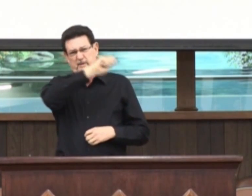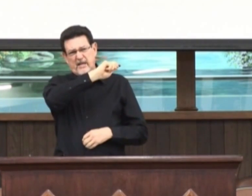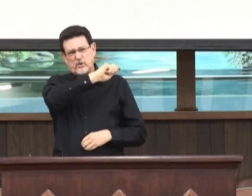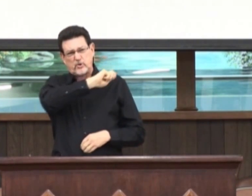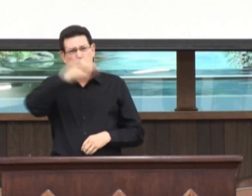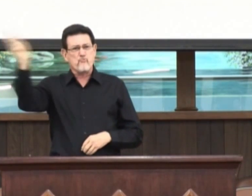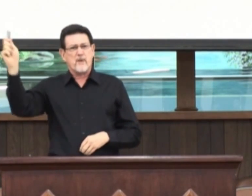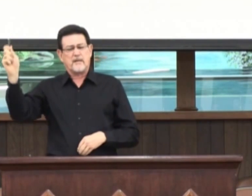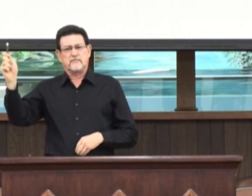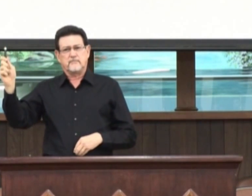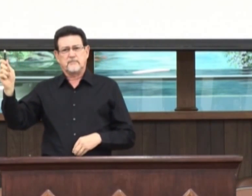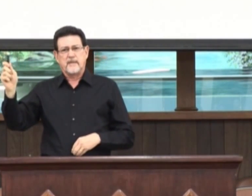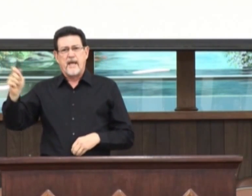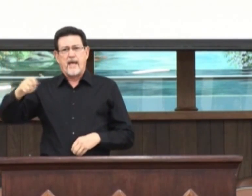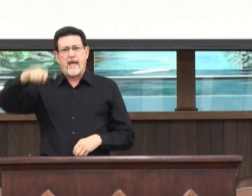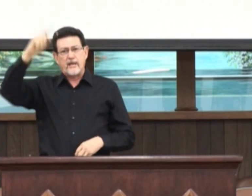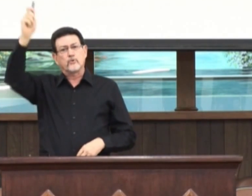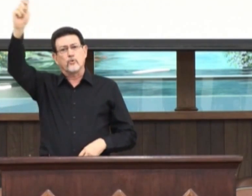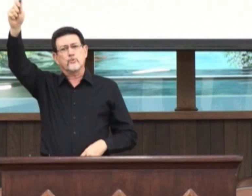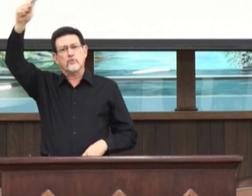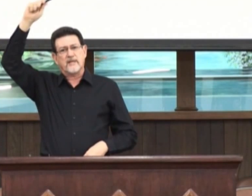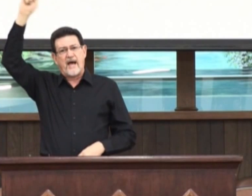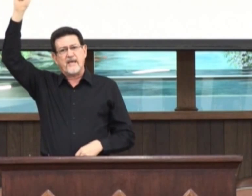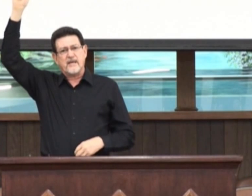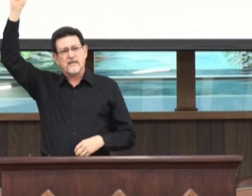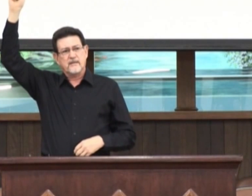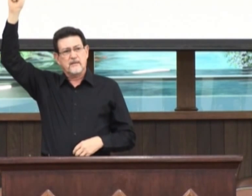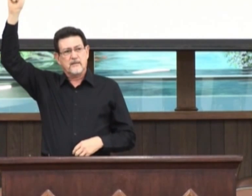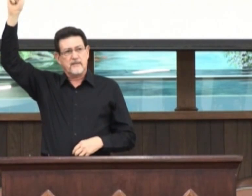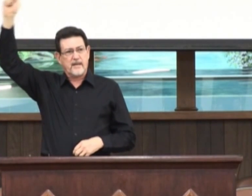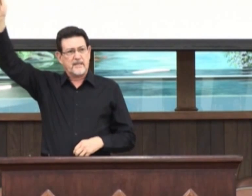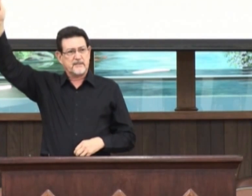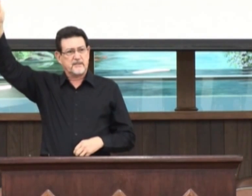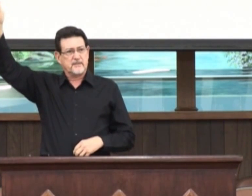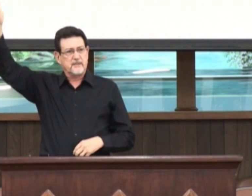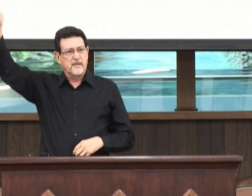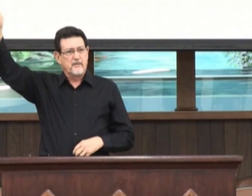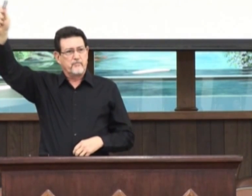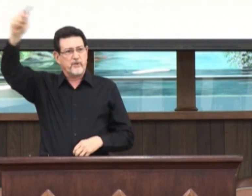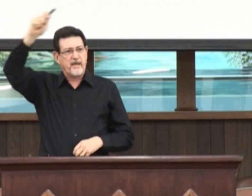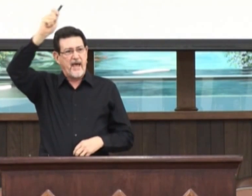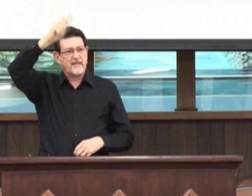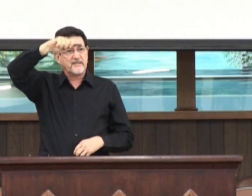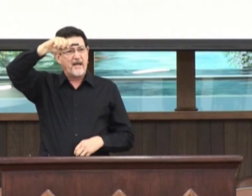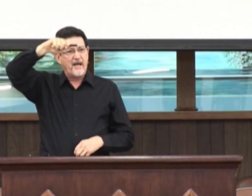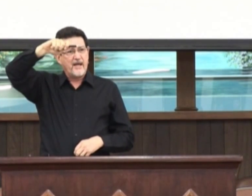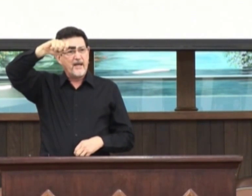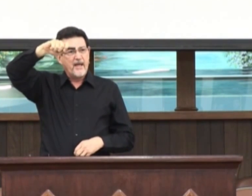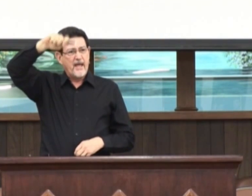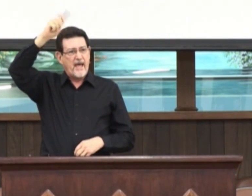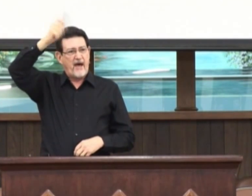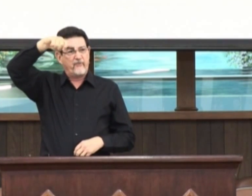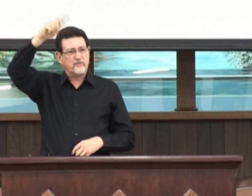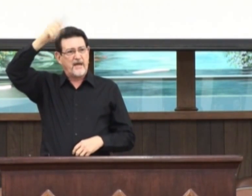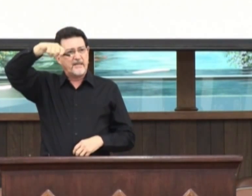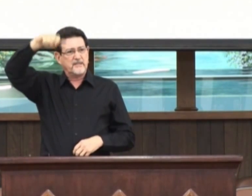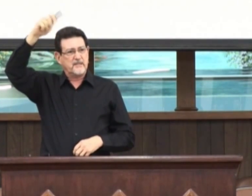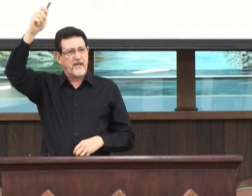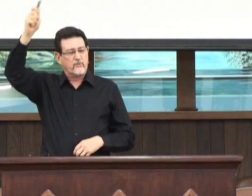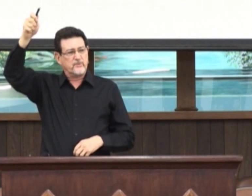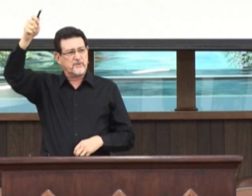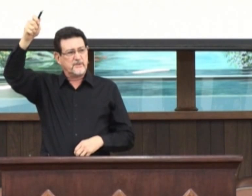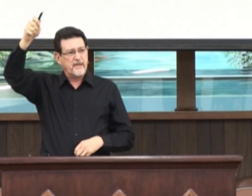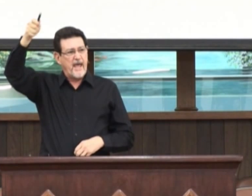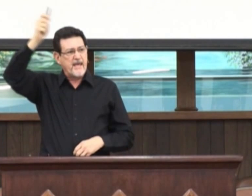delas, vou dar só uma: em tudo dai graças, porque esta é a vontade